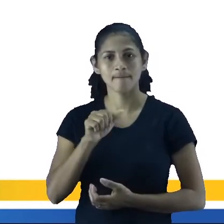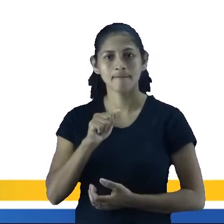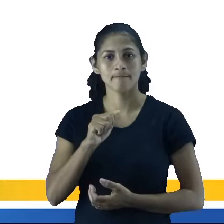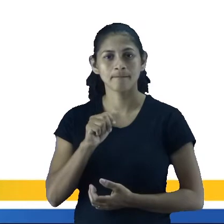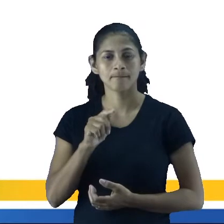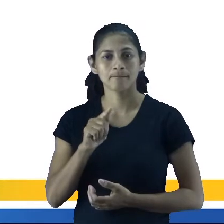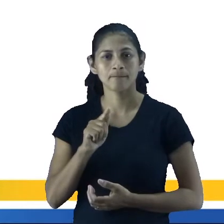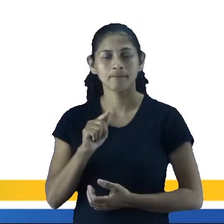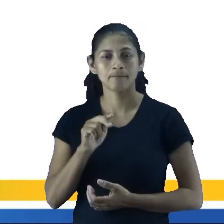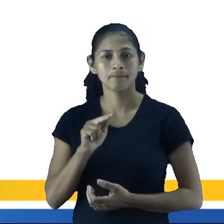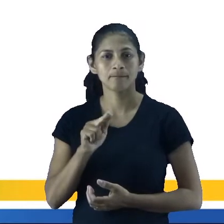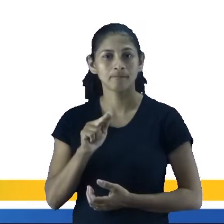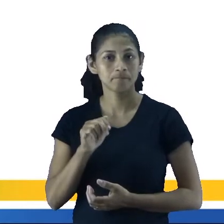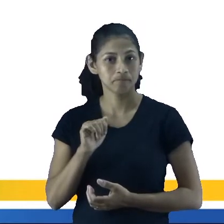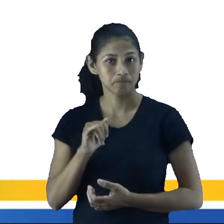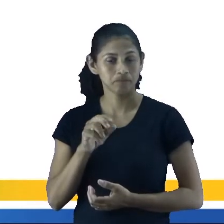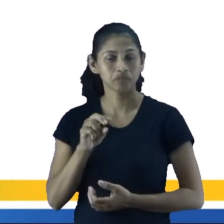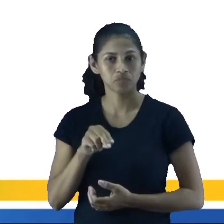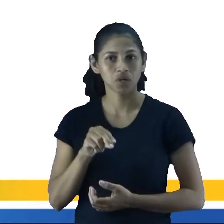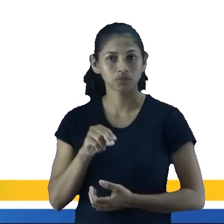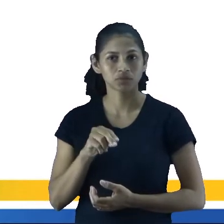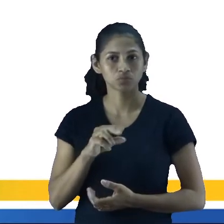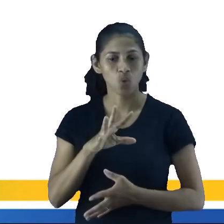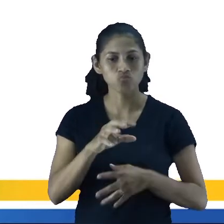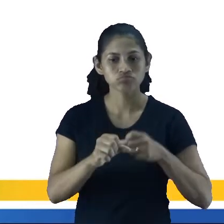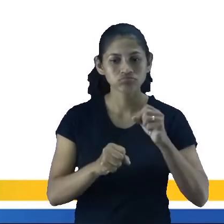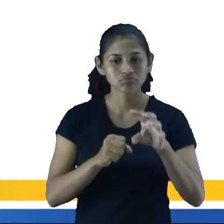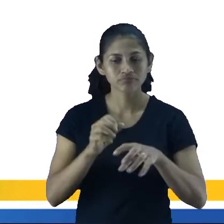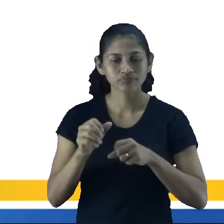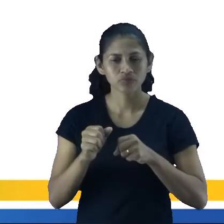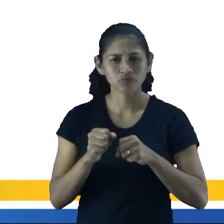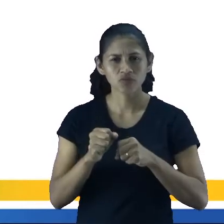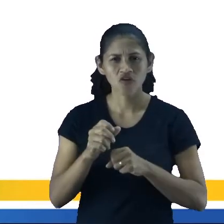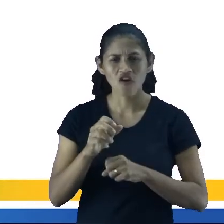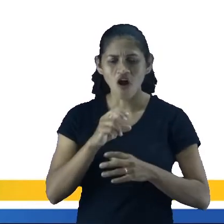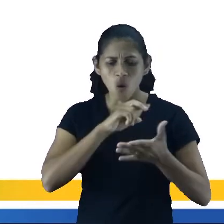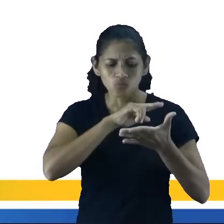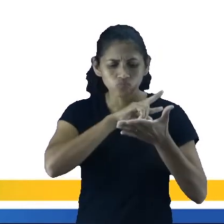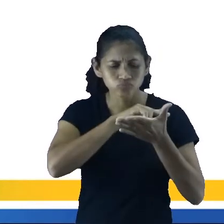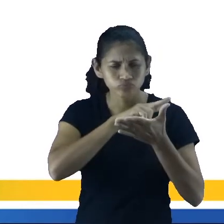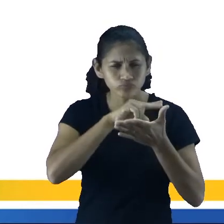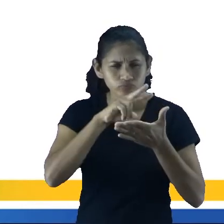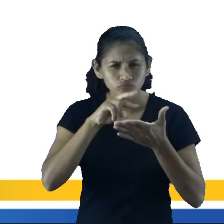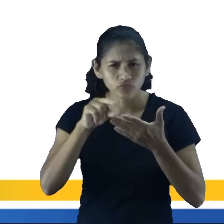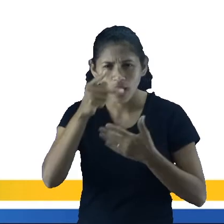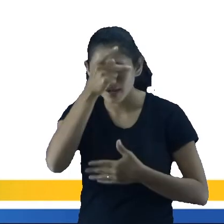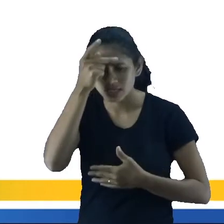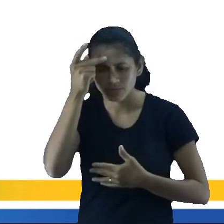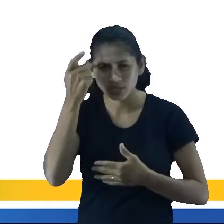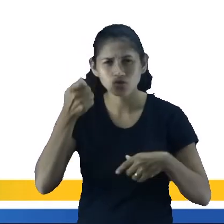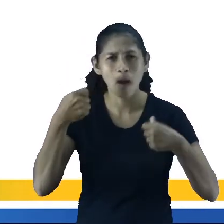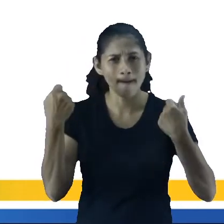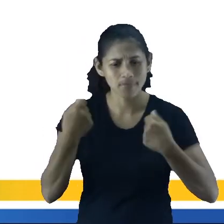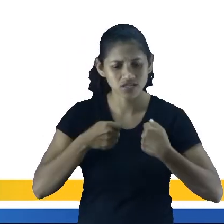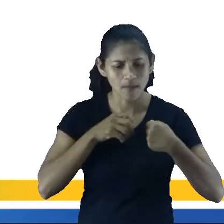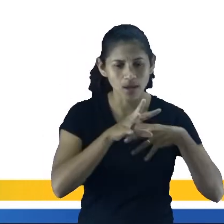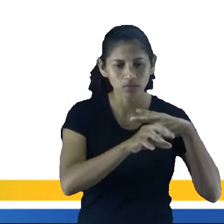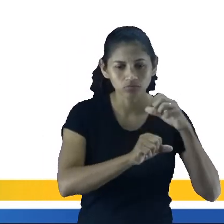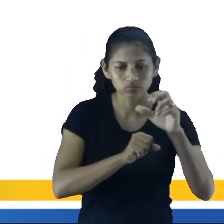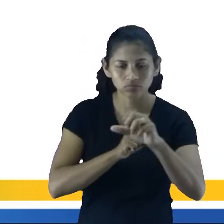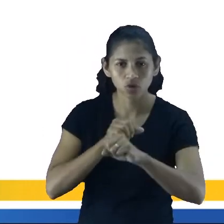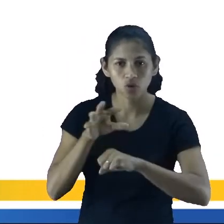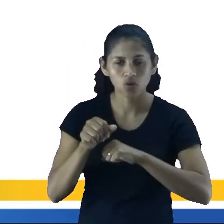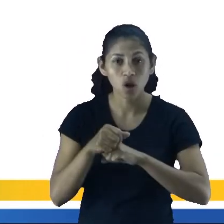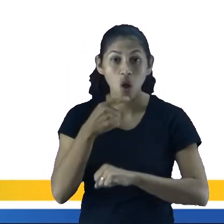coletora que muitas pessoas trabalhariam aí no campo para colher os grãos, uma só máquina faz